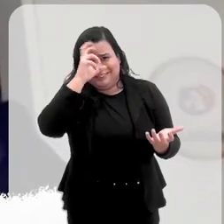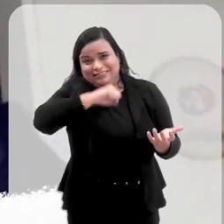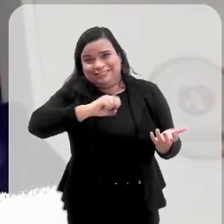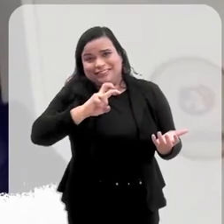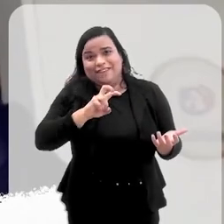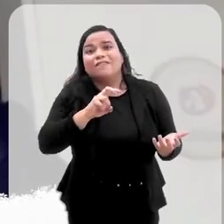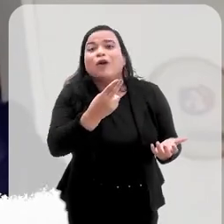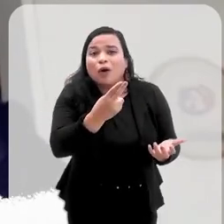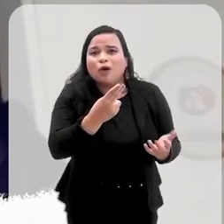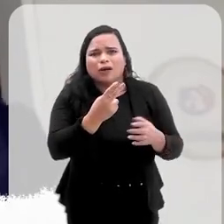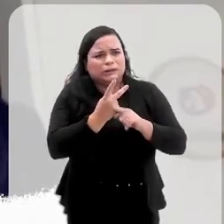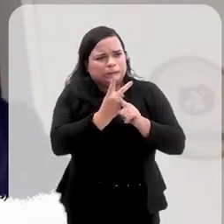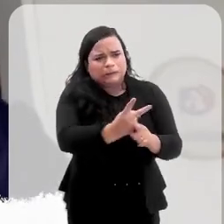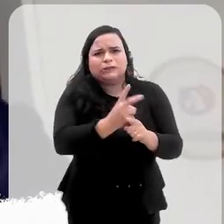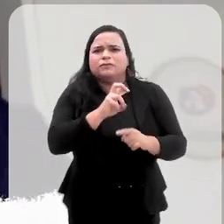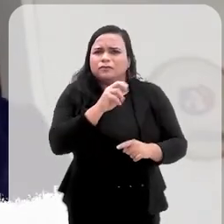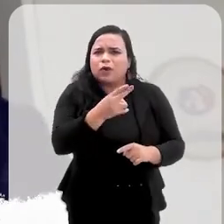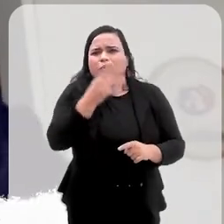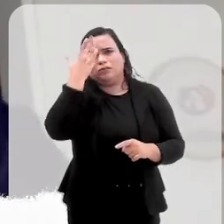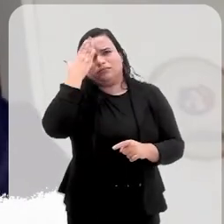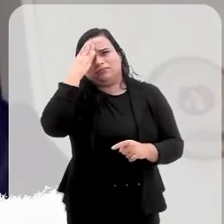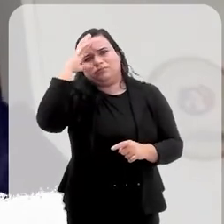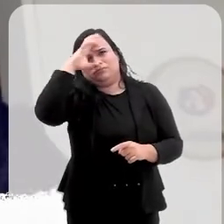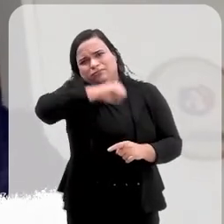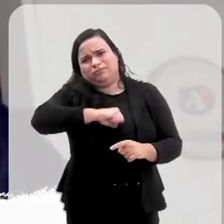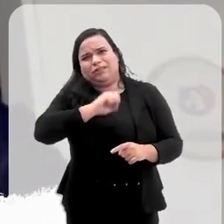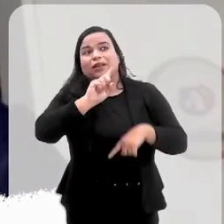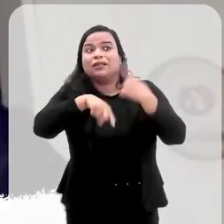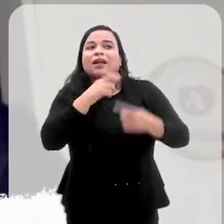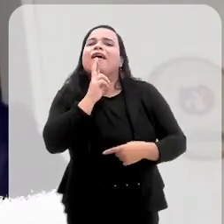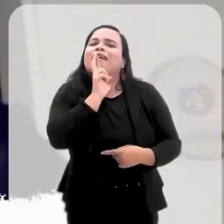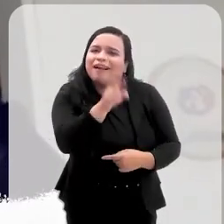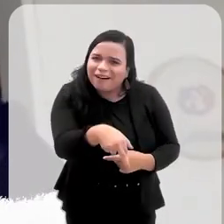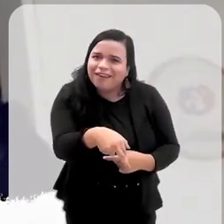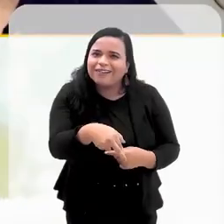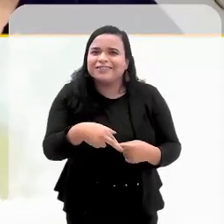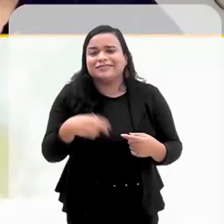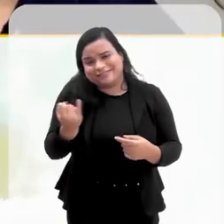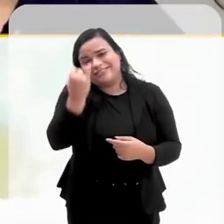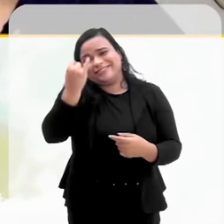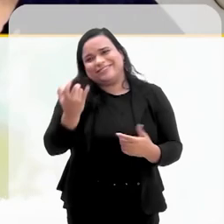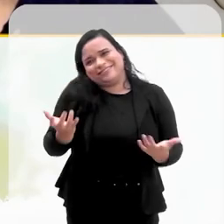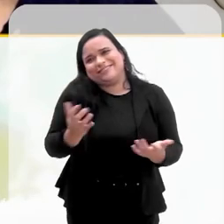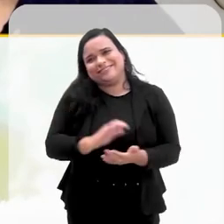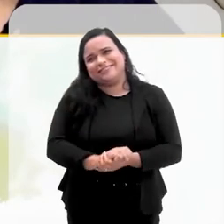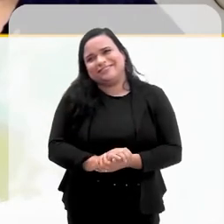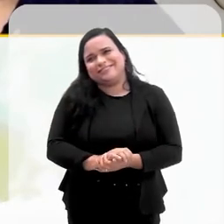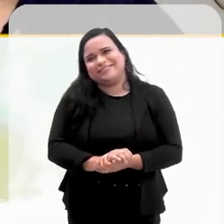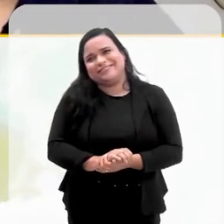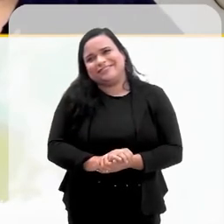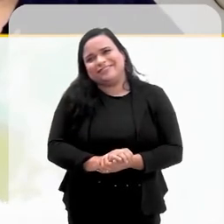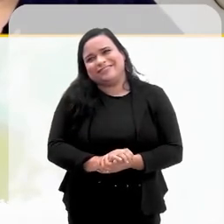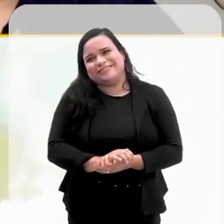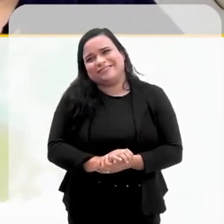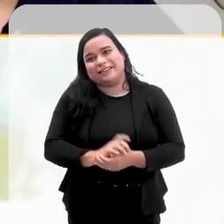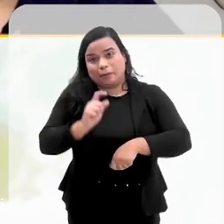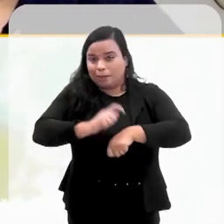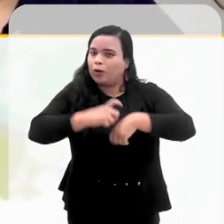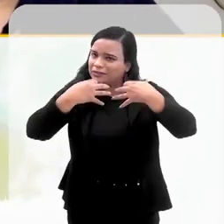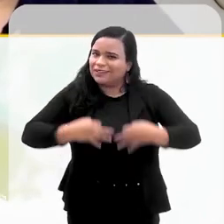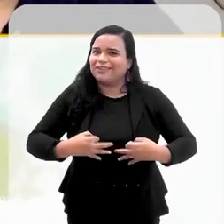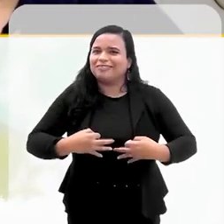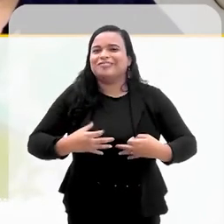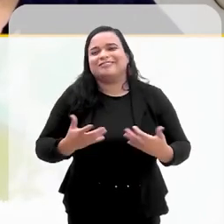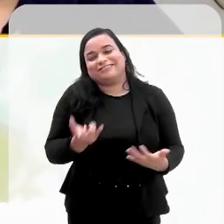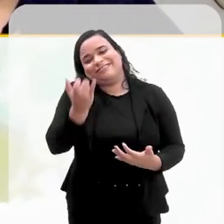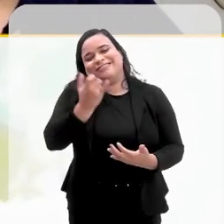resposta exata ou possível no momento certo. E os professores precisam ouvir muito